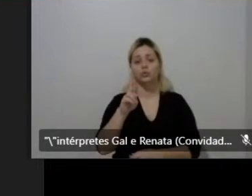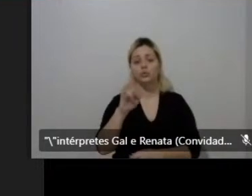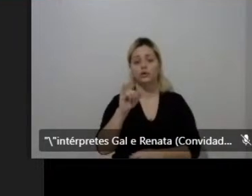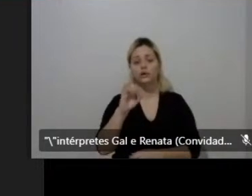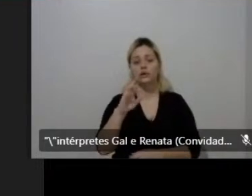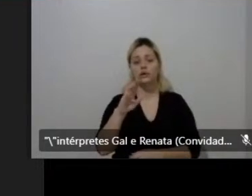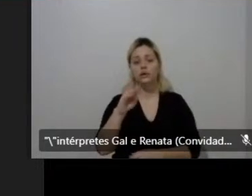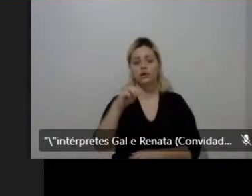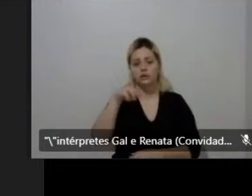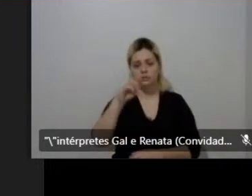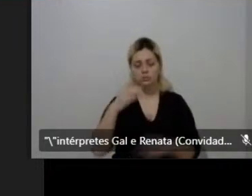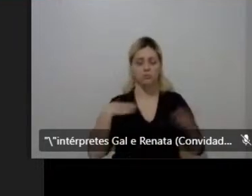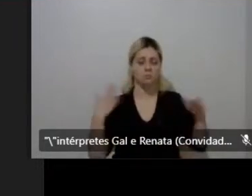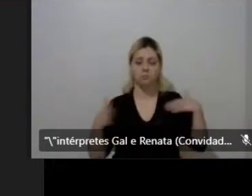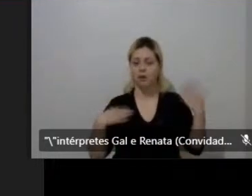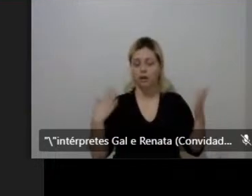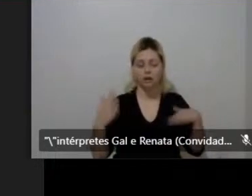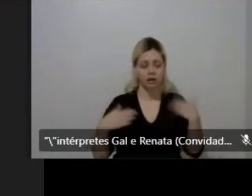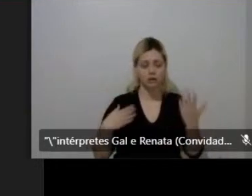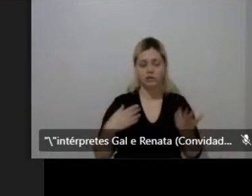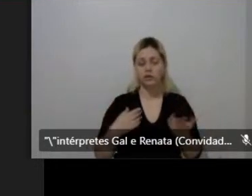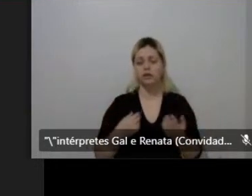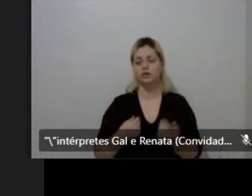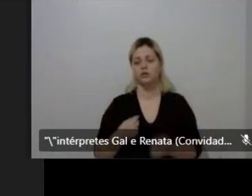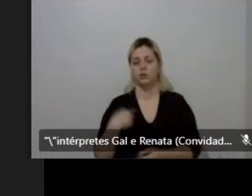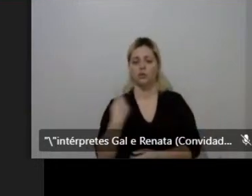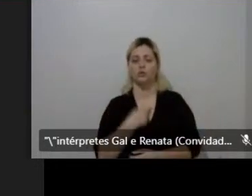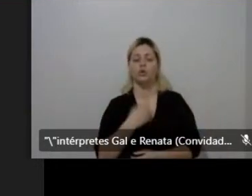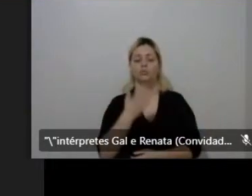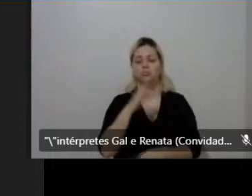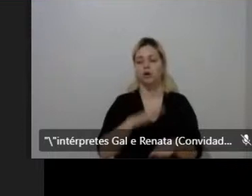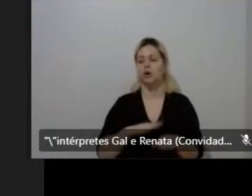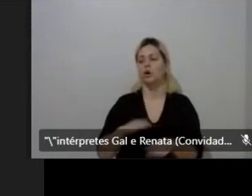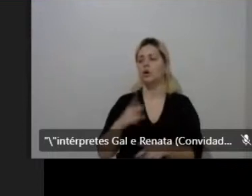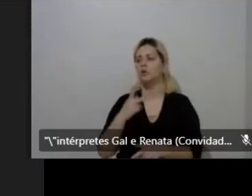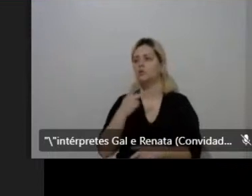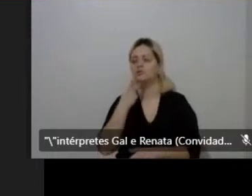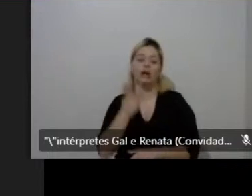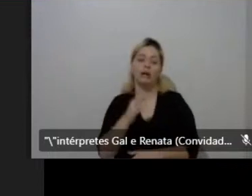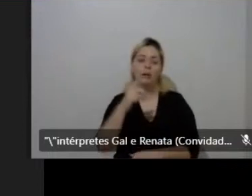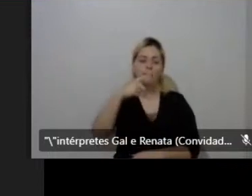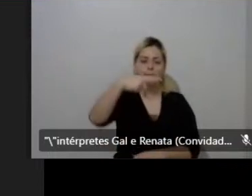gente chama de TBC, né? Muitas